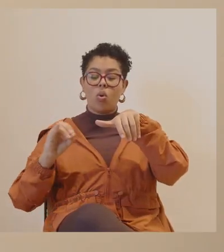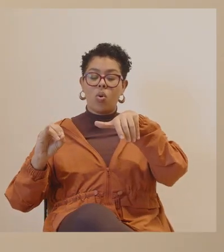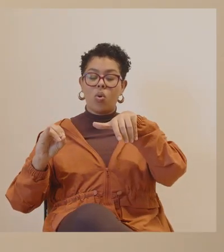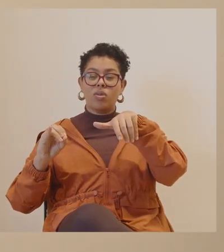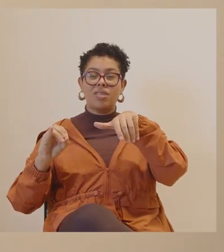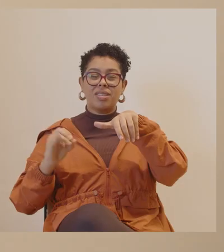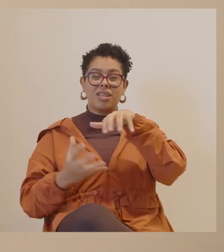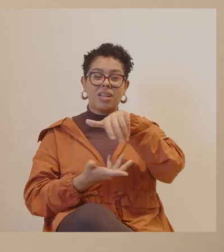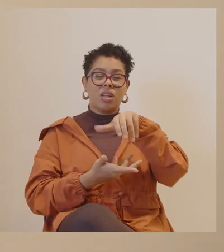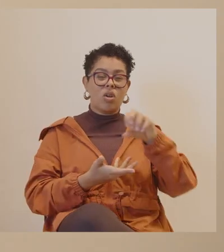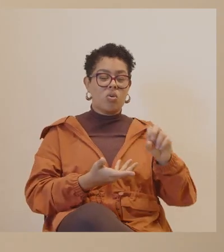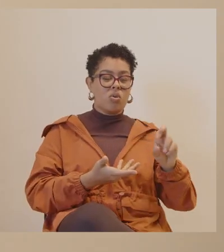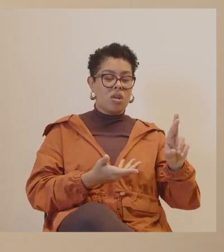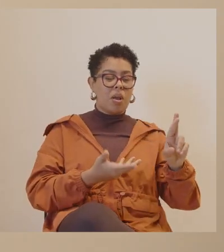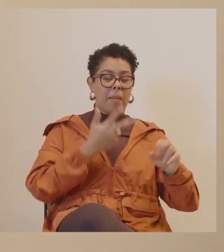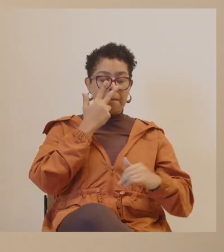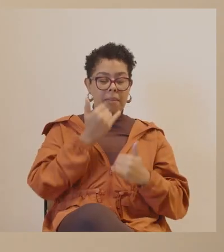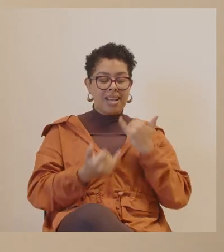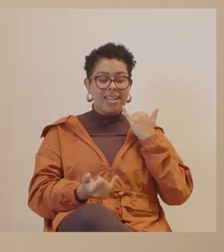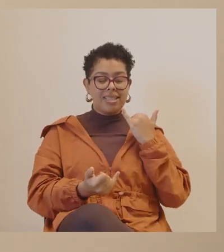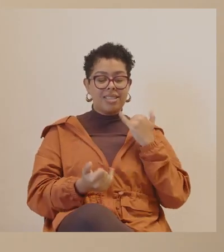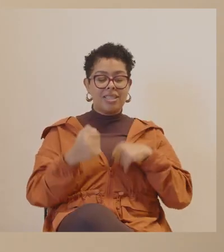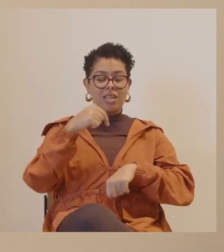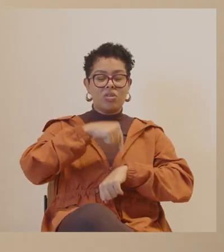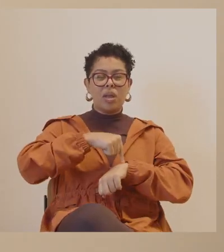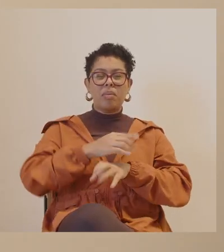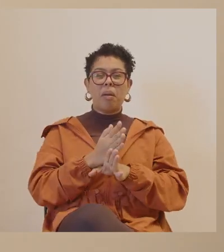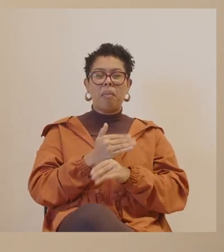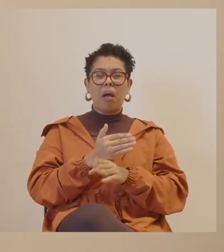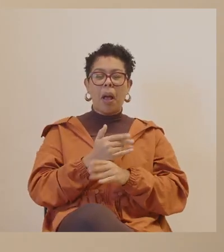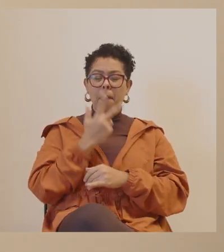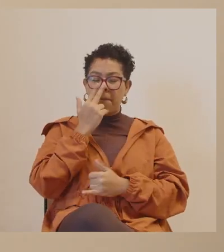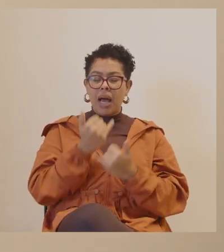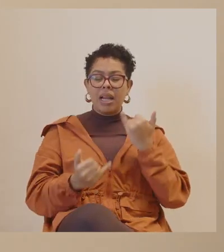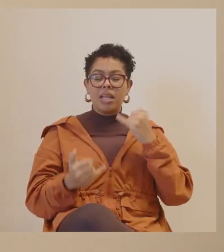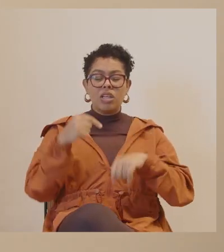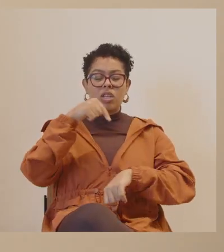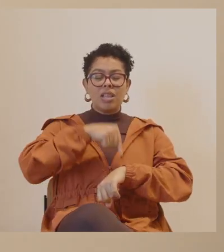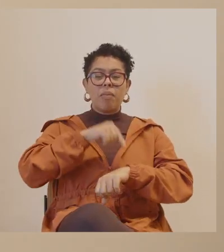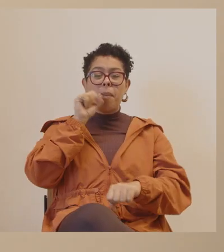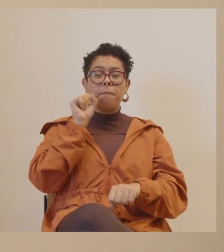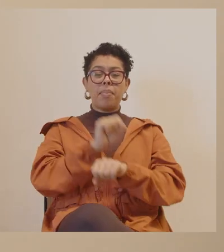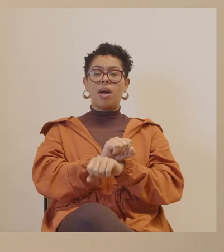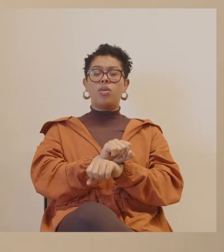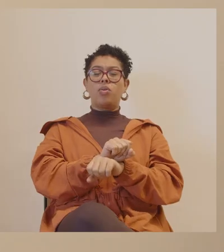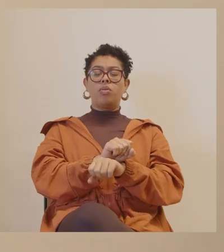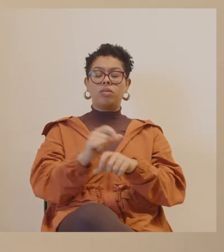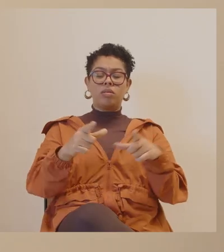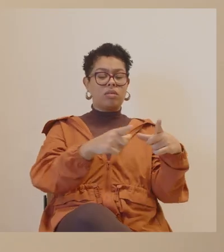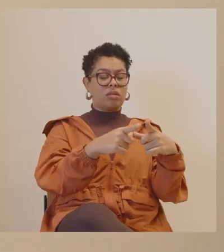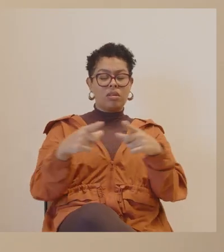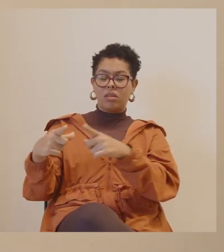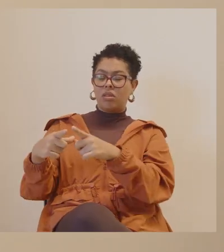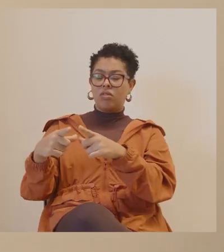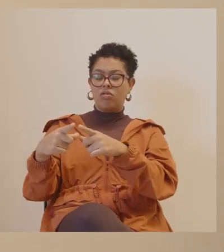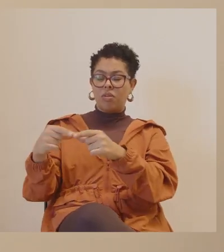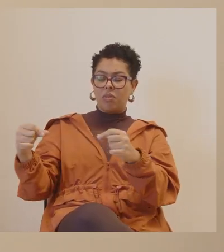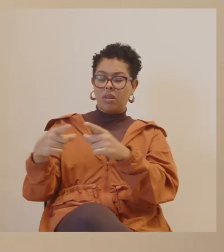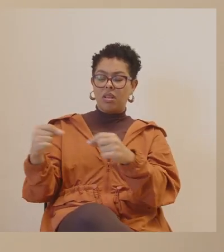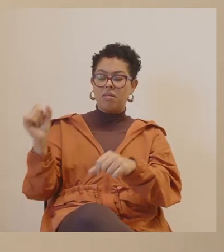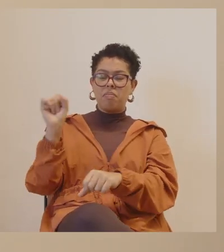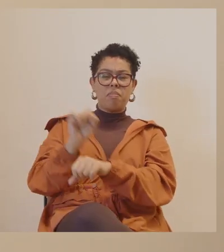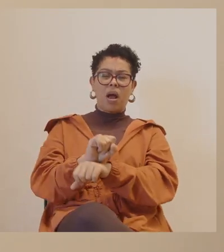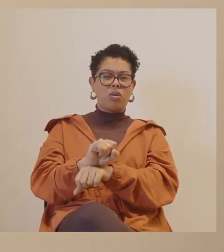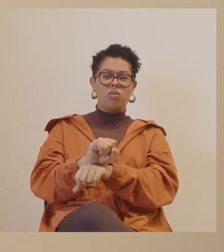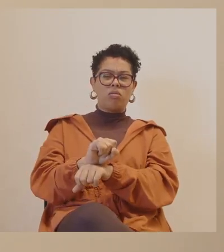uma sociedade perdida no tempo, como se não tivesse havido nenhum processo de modernização no território japonês, né, nem mesmo a partir